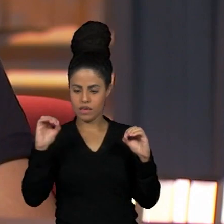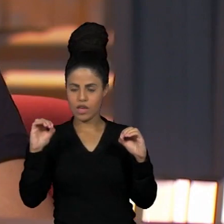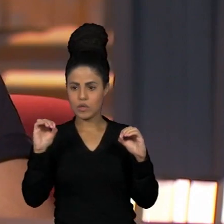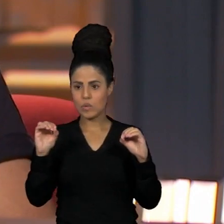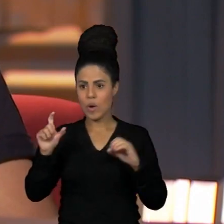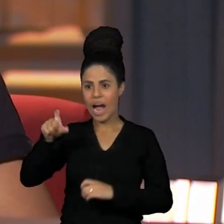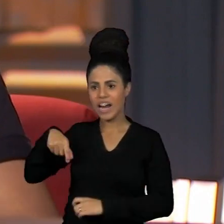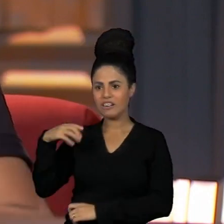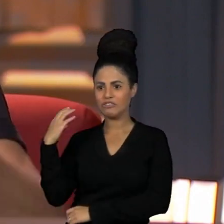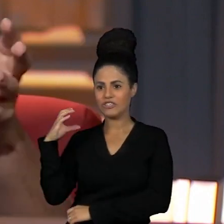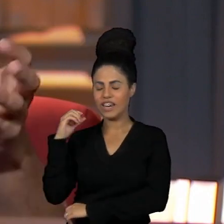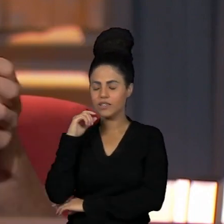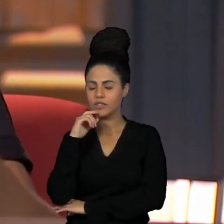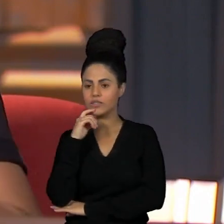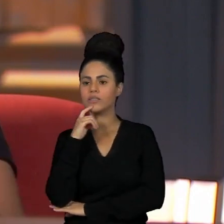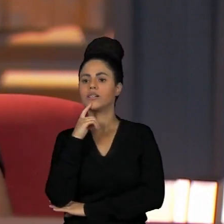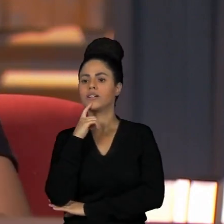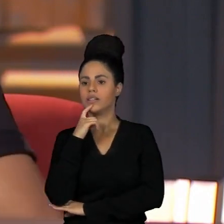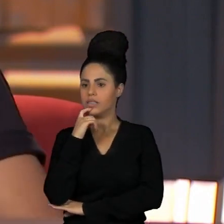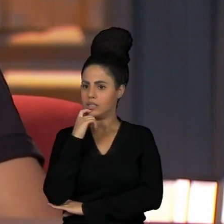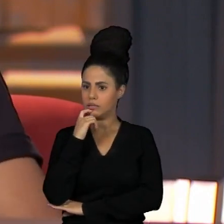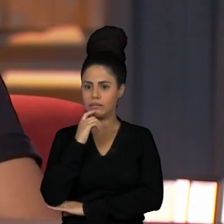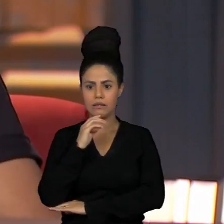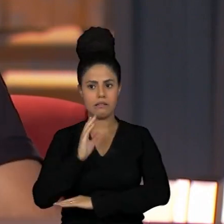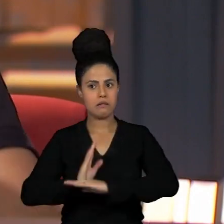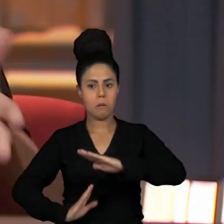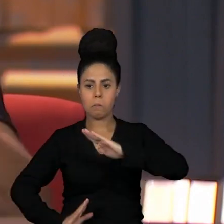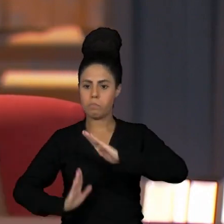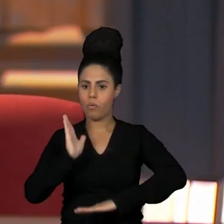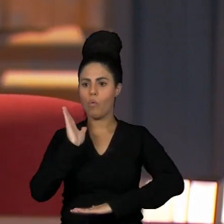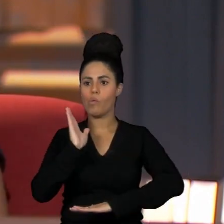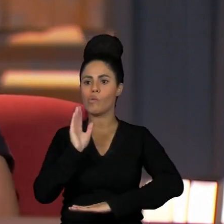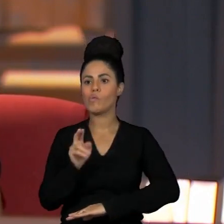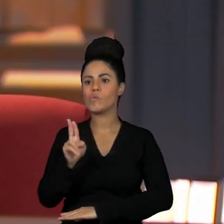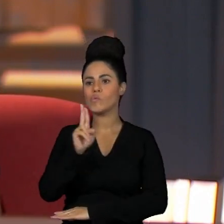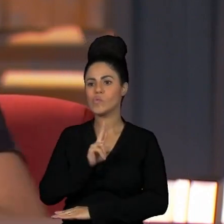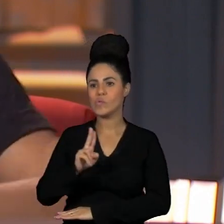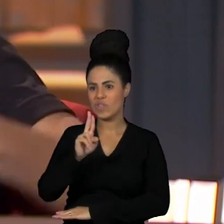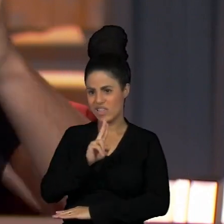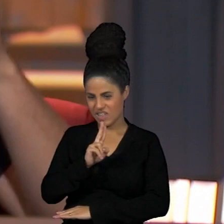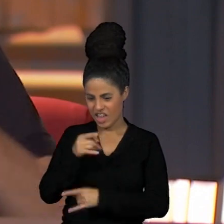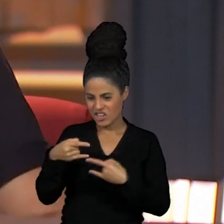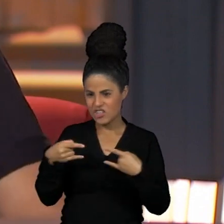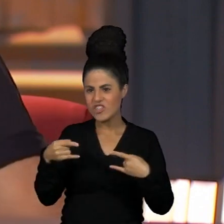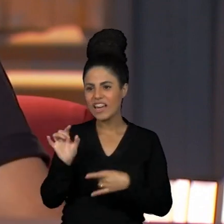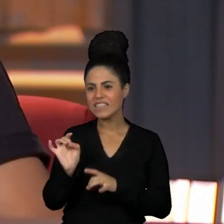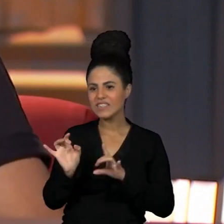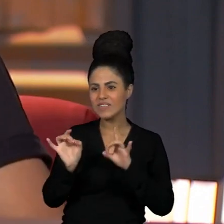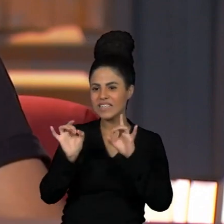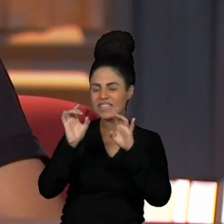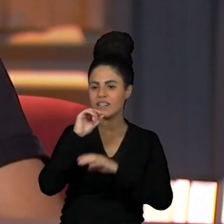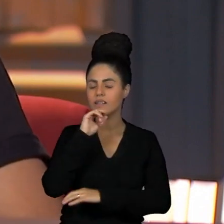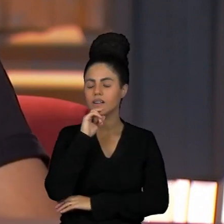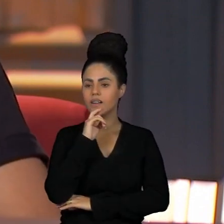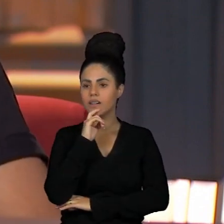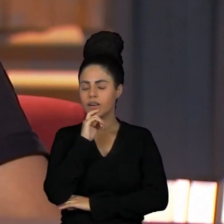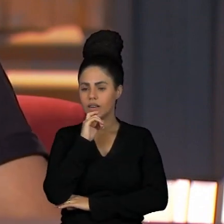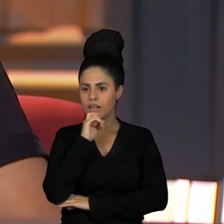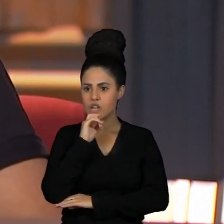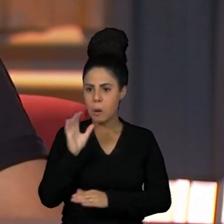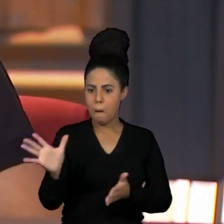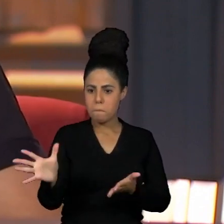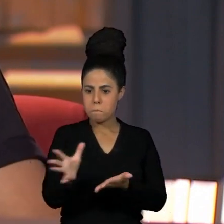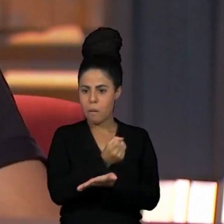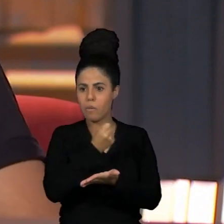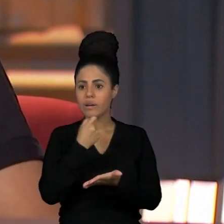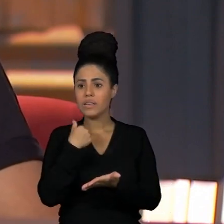cartão, né, e usei um pouco de cheque especial. Aí no outro mês, o cheque especial pegou quase todo o meu salário e eu tinha